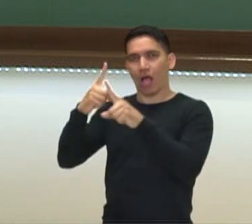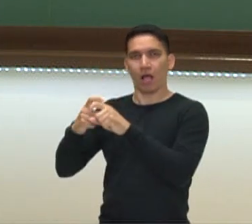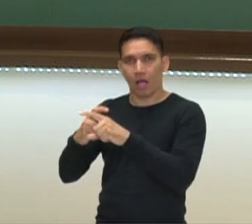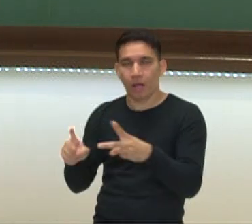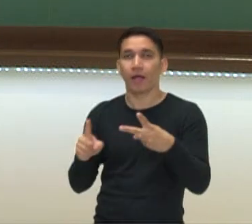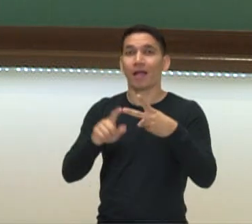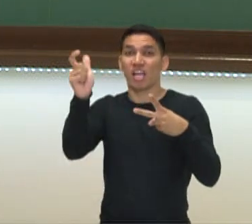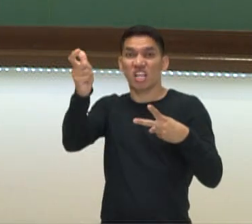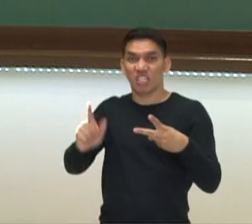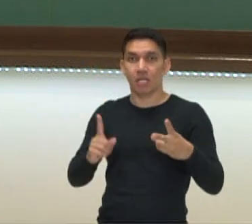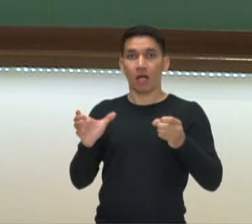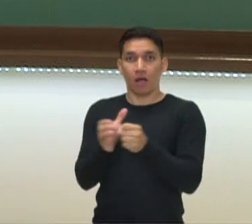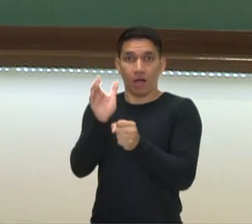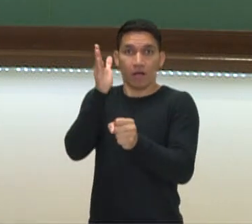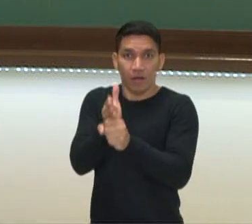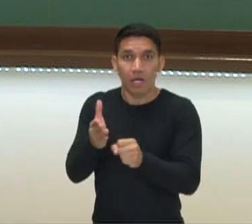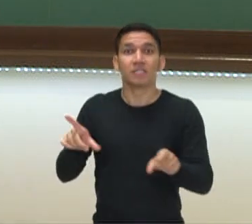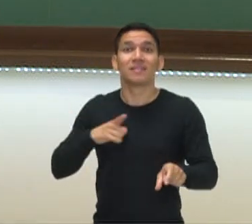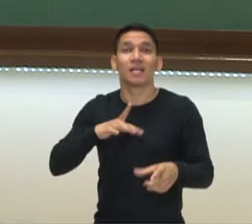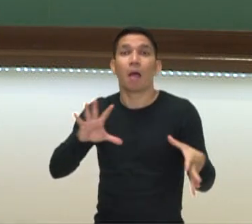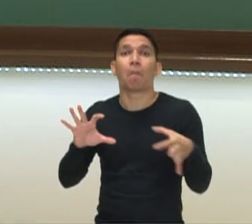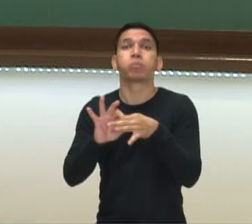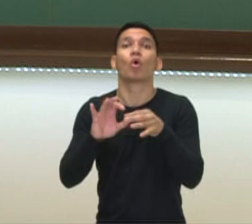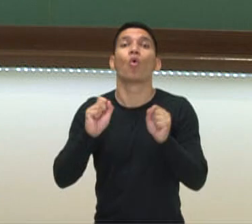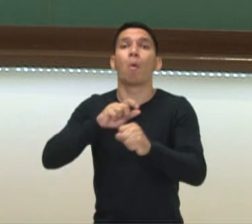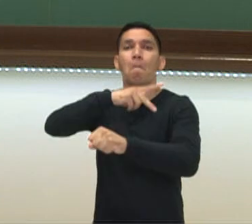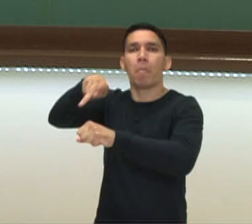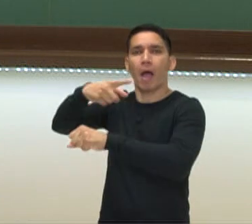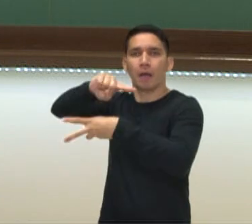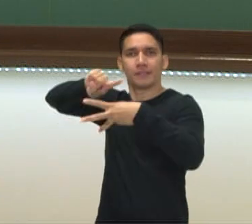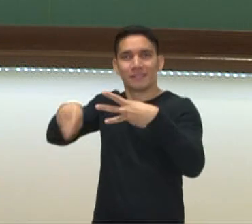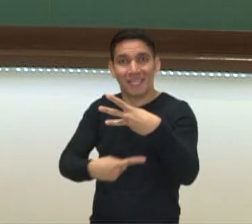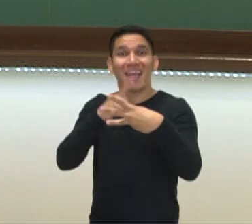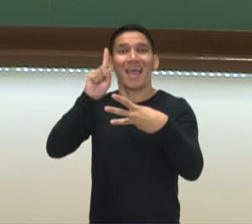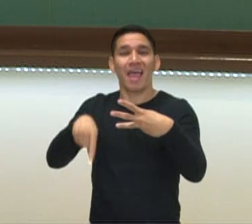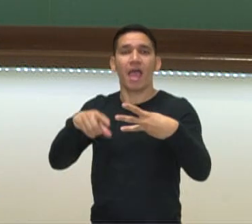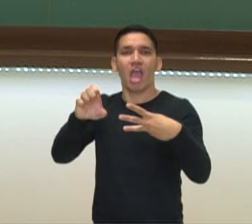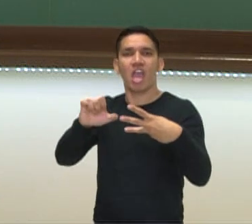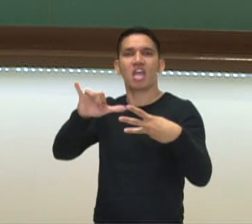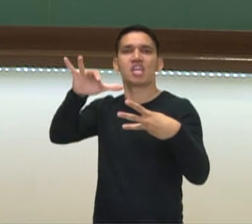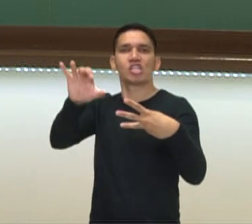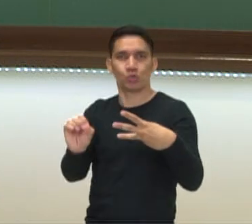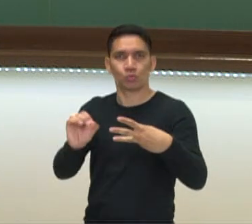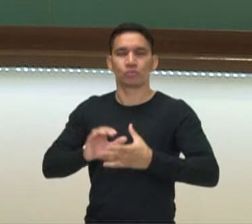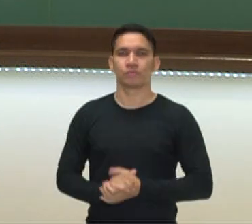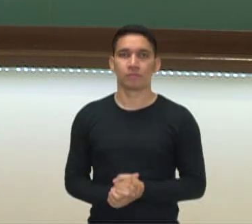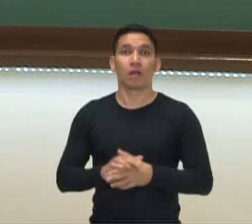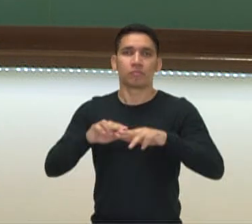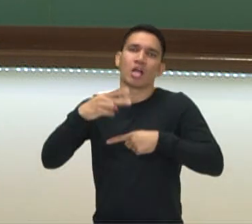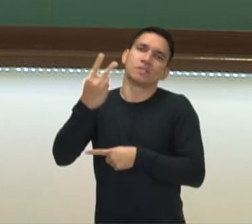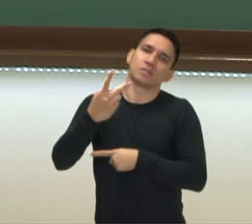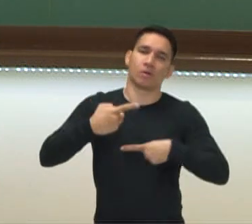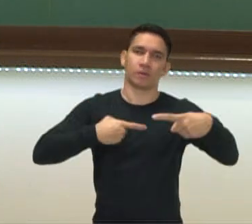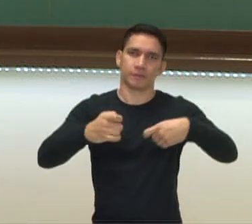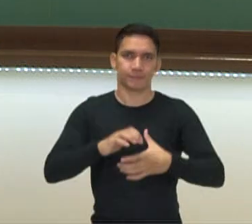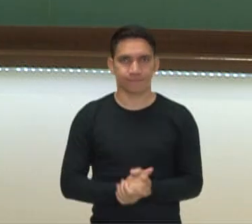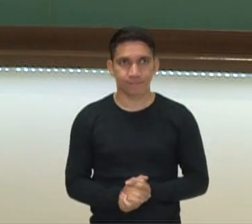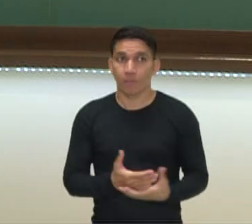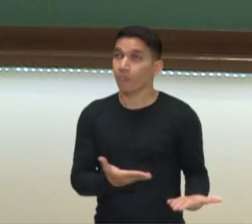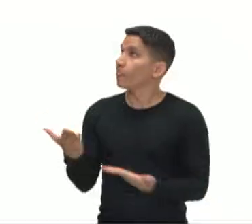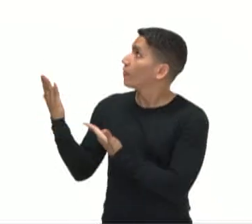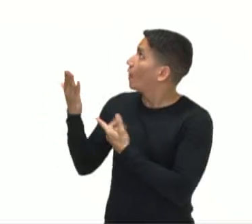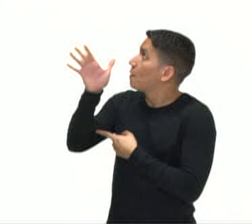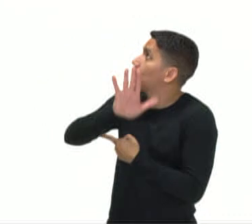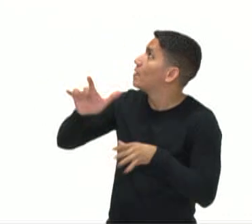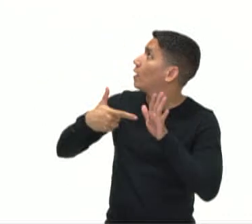Itália fascista, integravam aí o conjunto de países conhecidos como eixo na Segunda Guerra Mundial. Essa imagem, aliás,